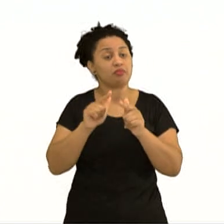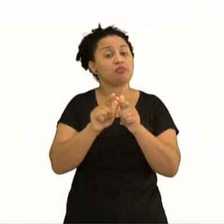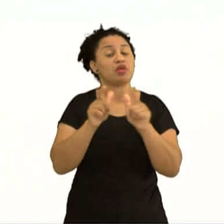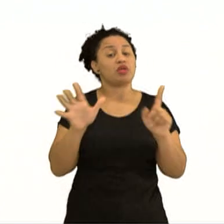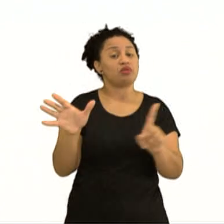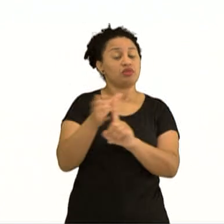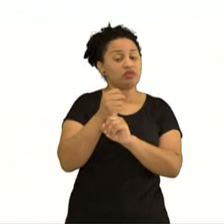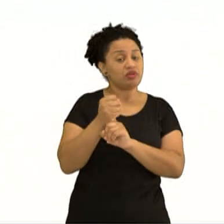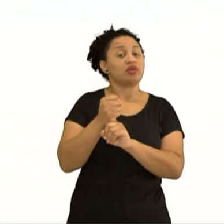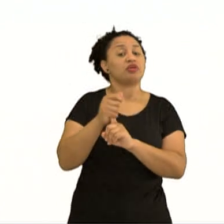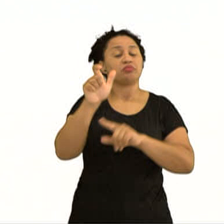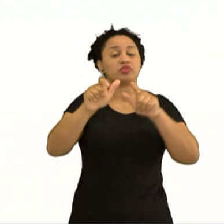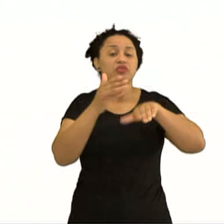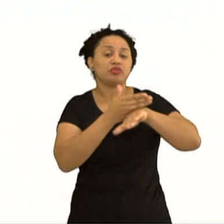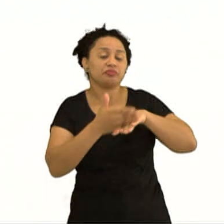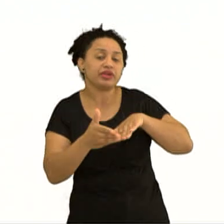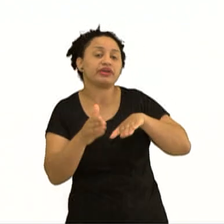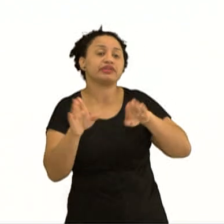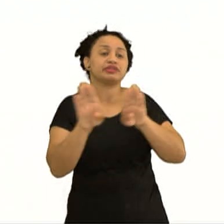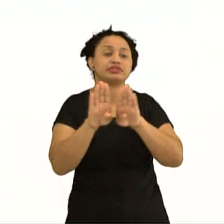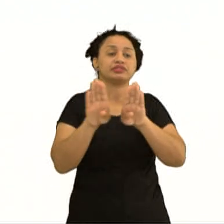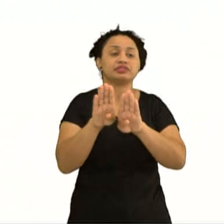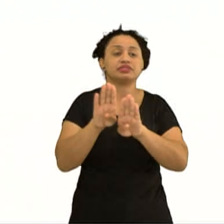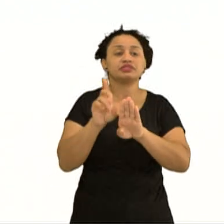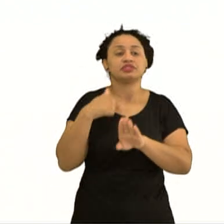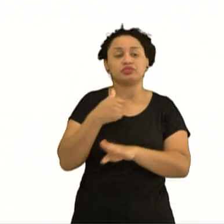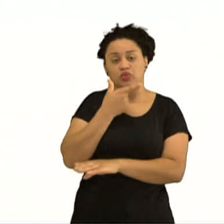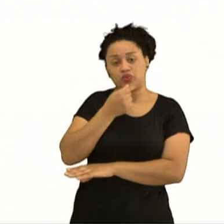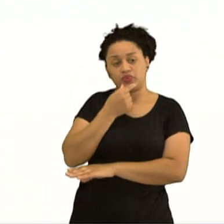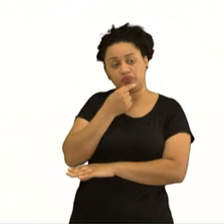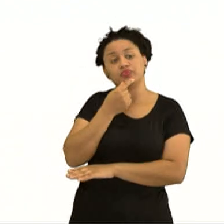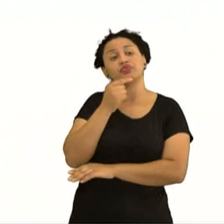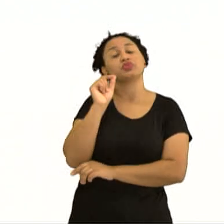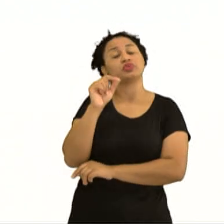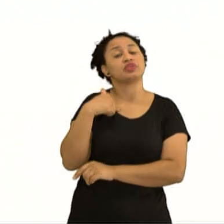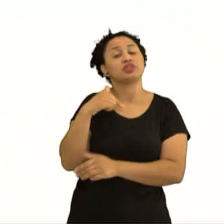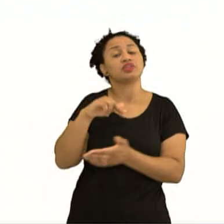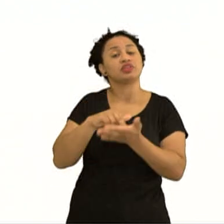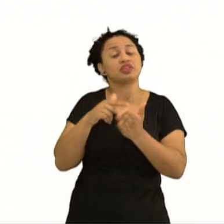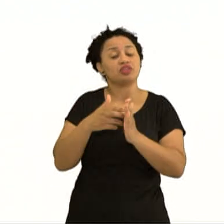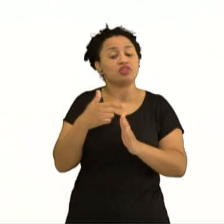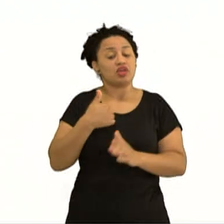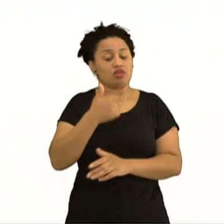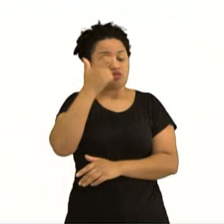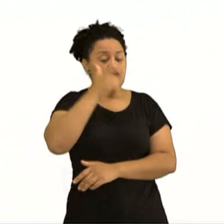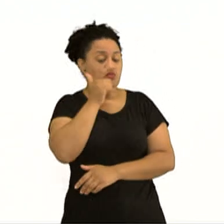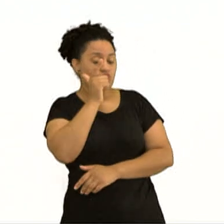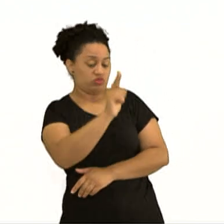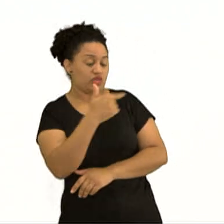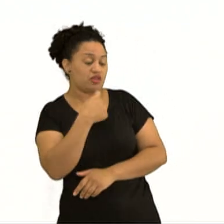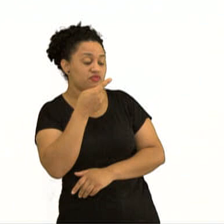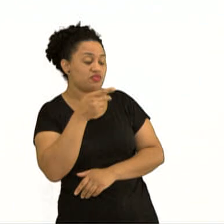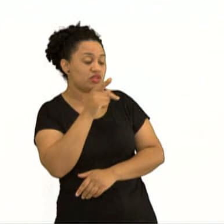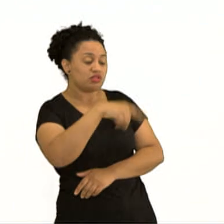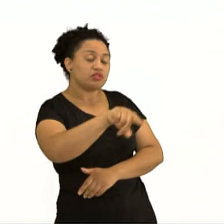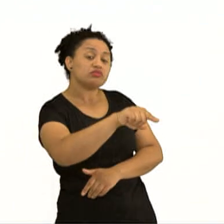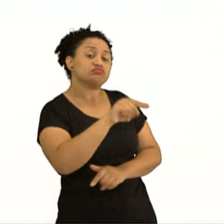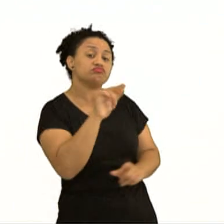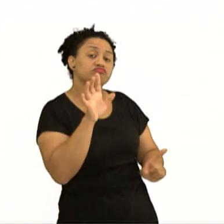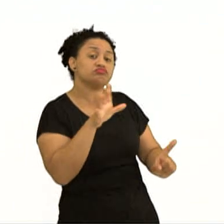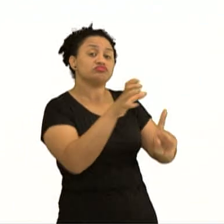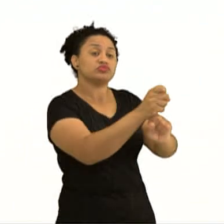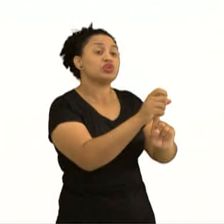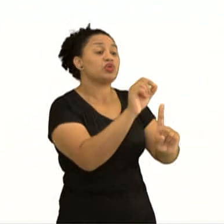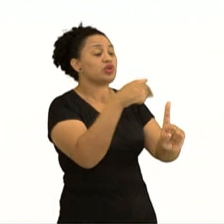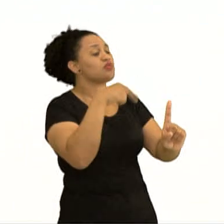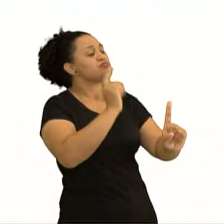é também uma forma de imposição de valores. É o conquistador dizendo ao conquistado o que ele